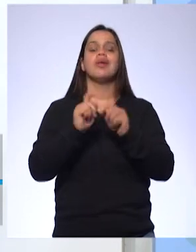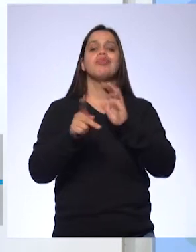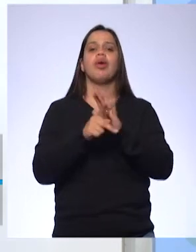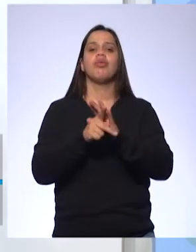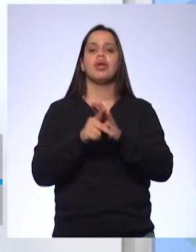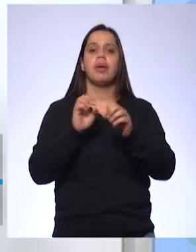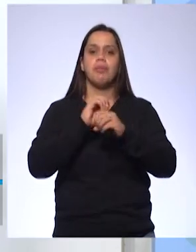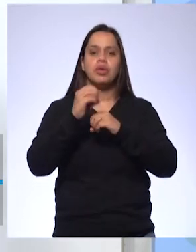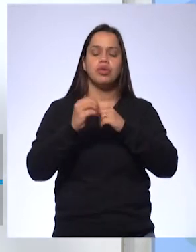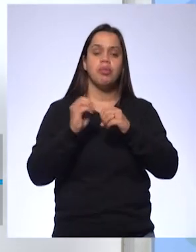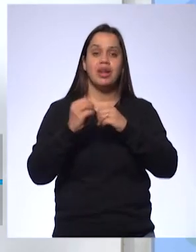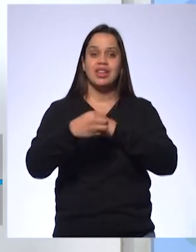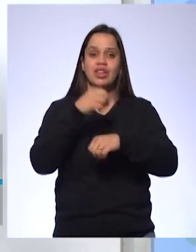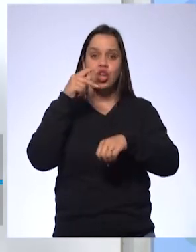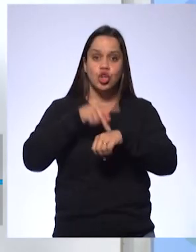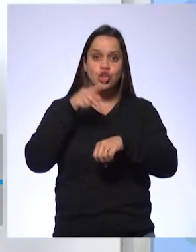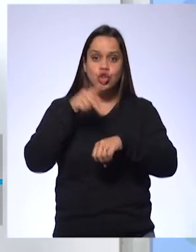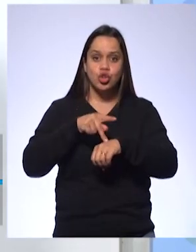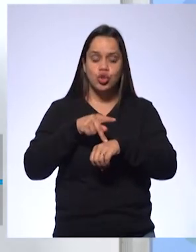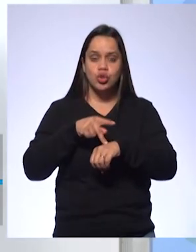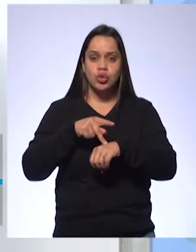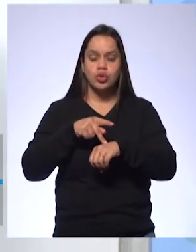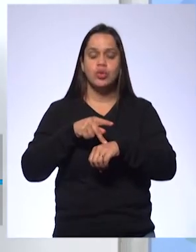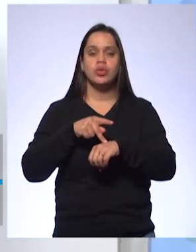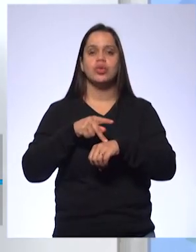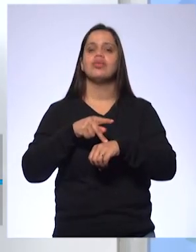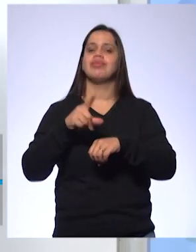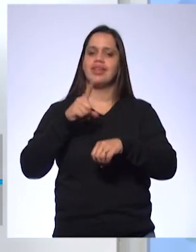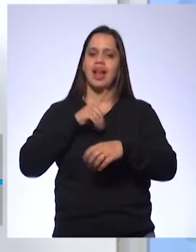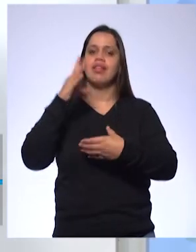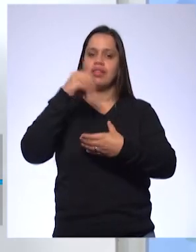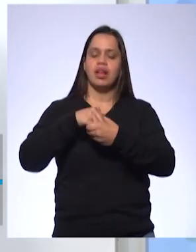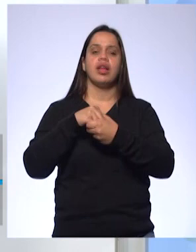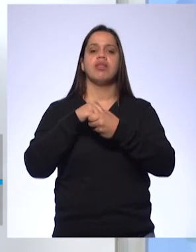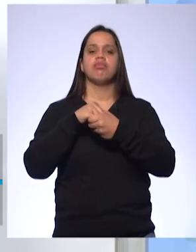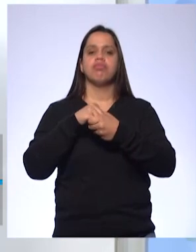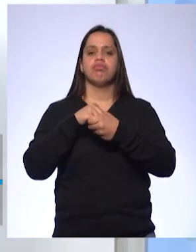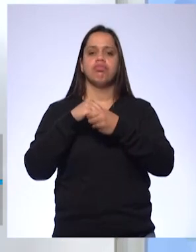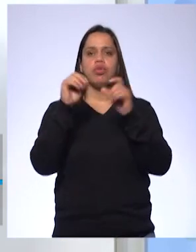ar. E tudo isso está presente no ar. Por exemplo, o Pantanal,